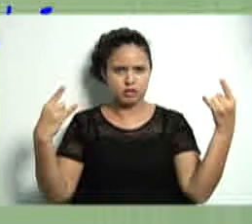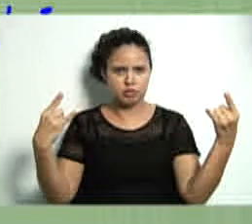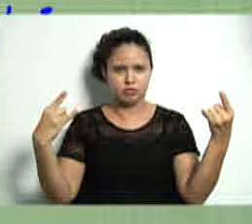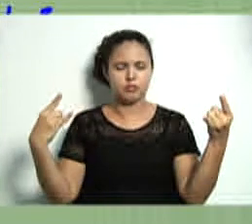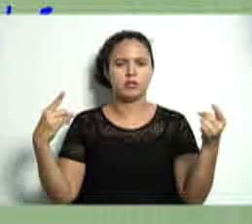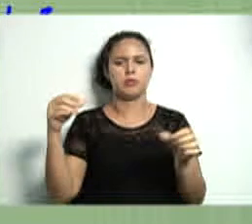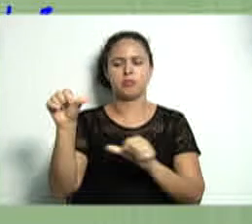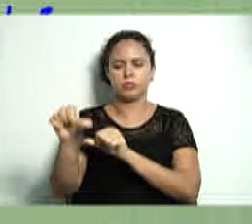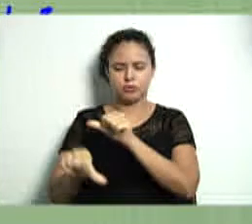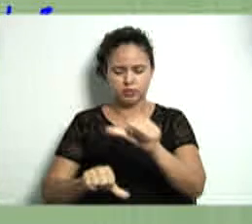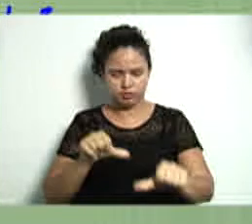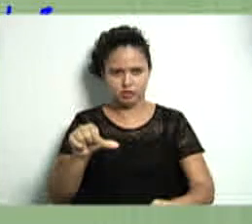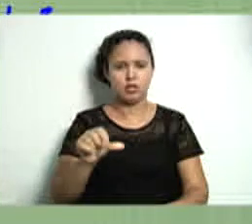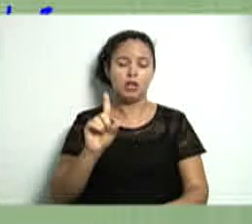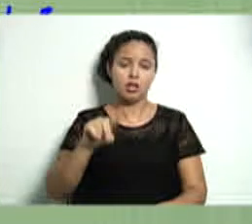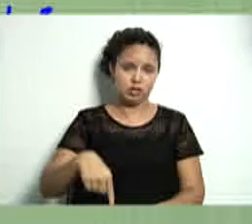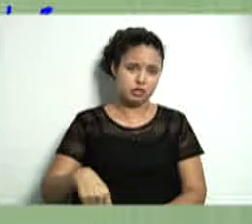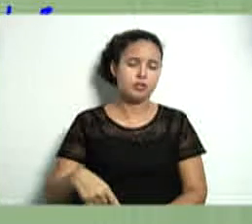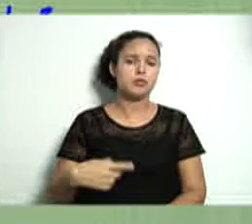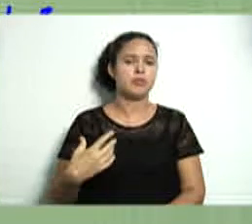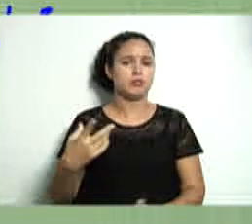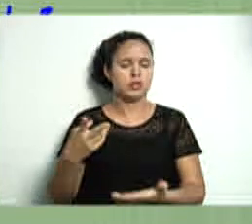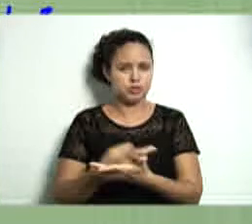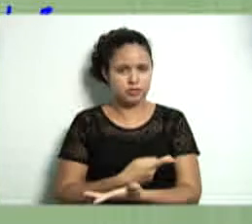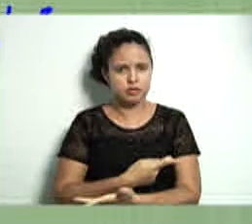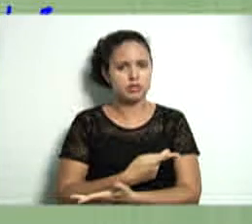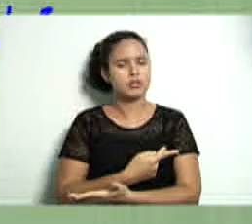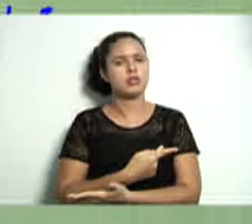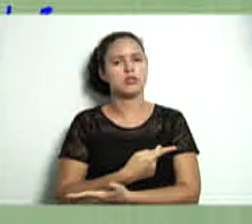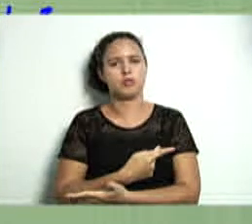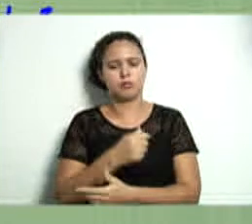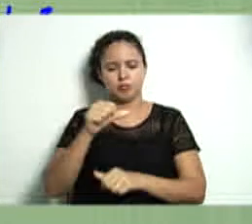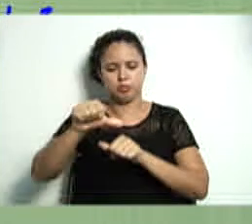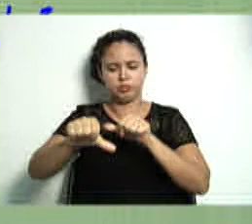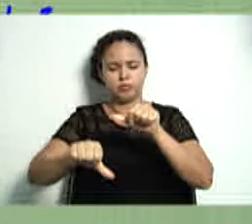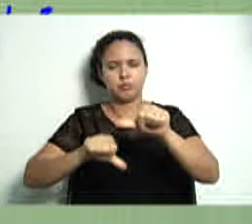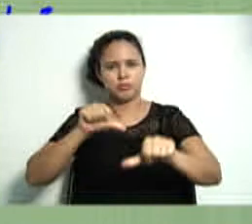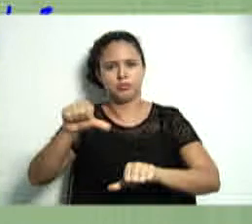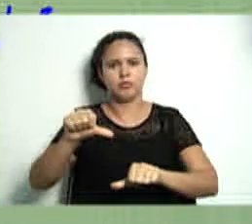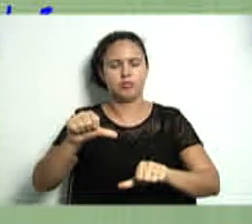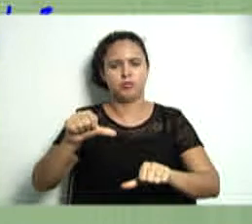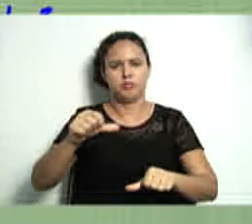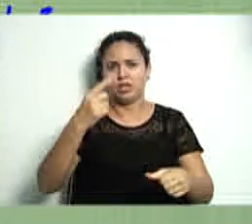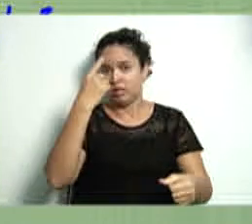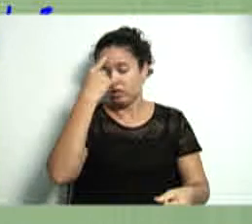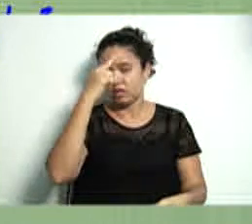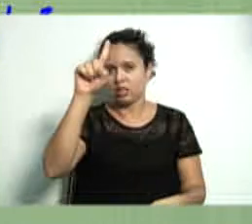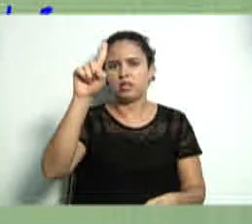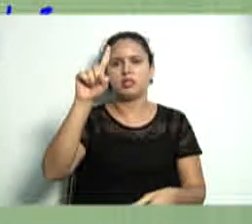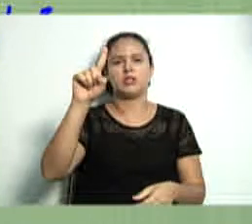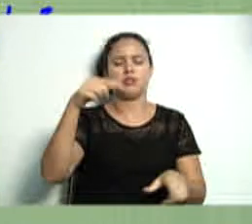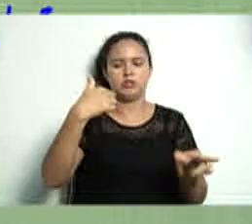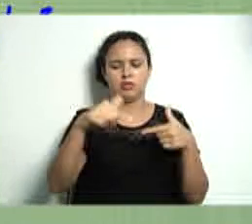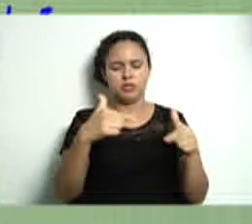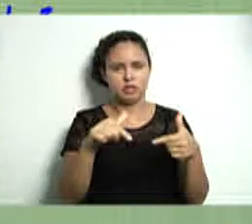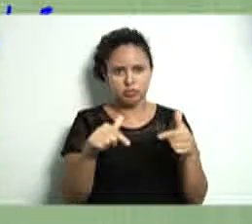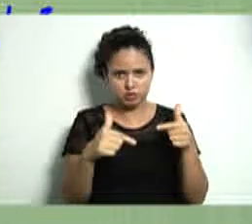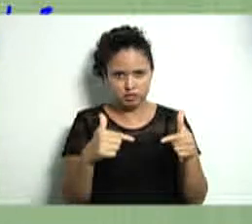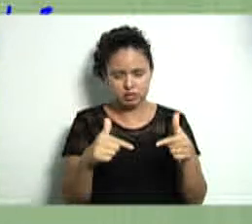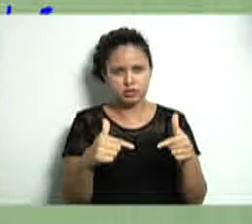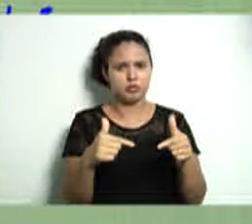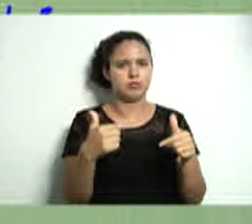isso realmente aconteceu, que foi modificada a ideia de trabalho, né?